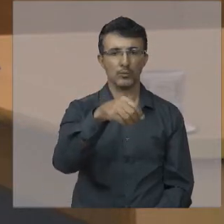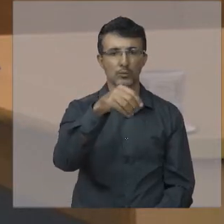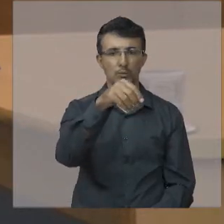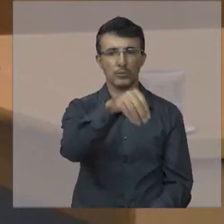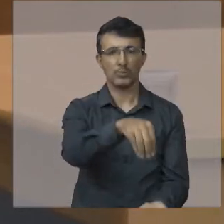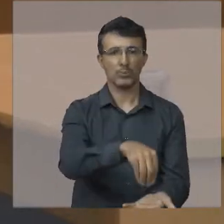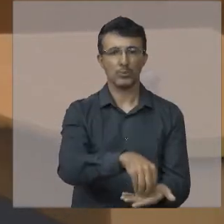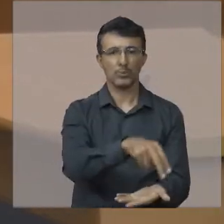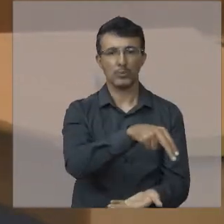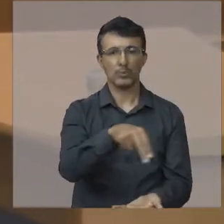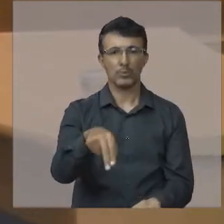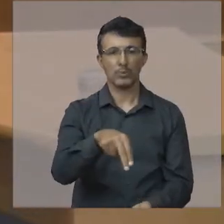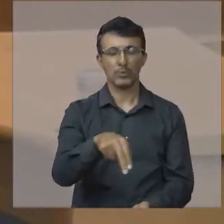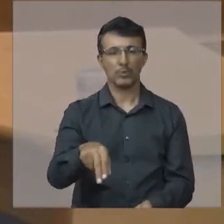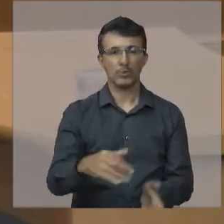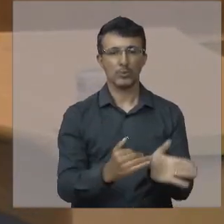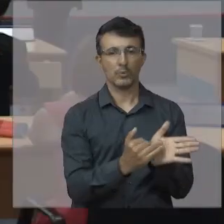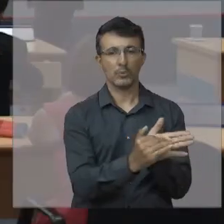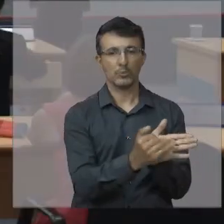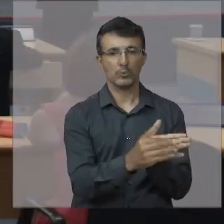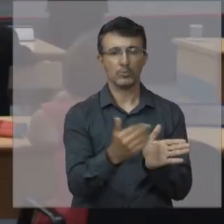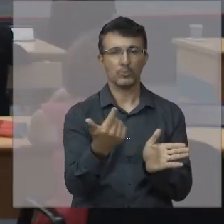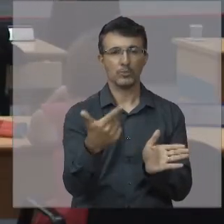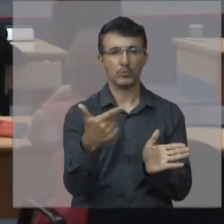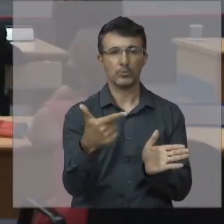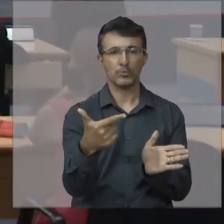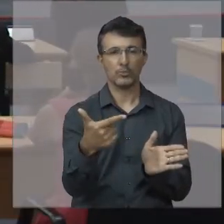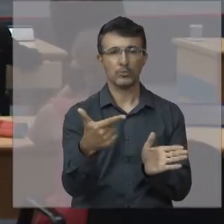segundo secretário da mesa.